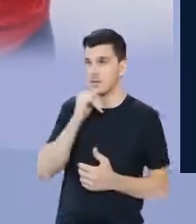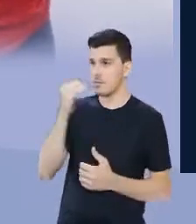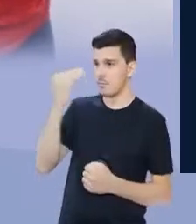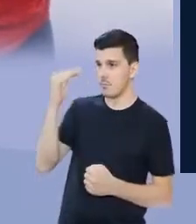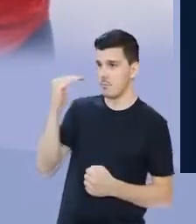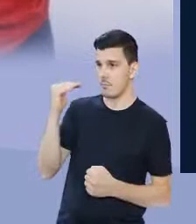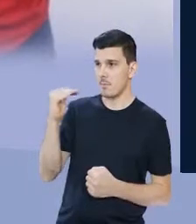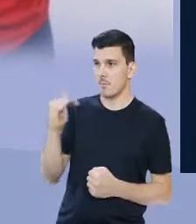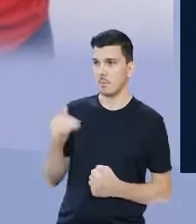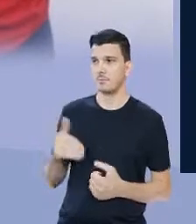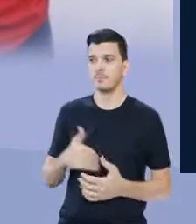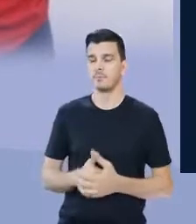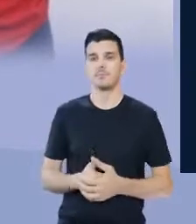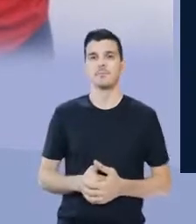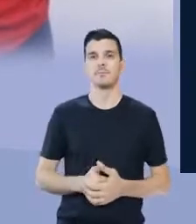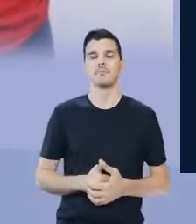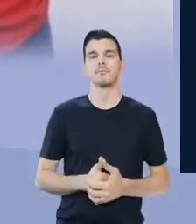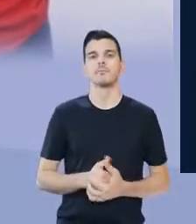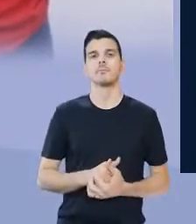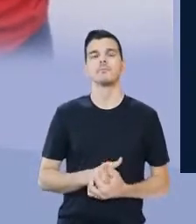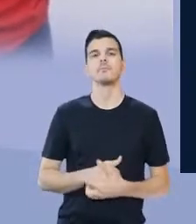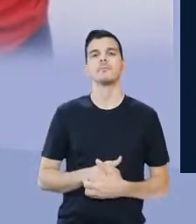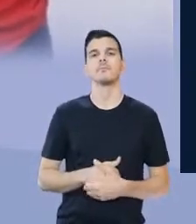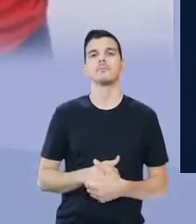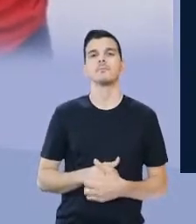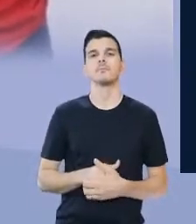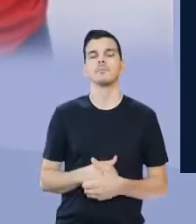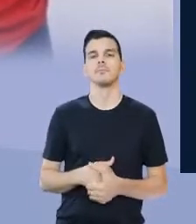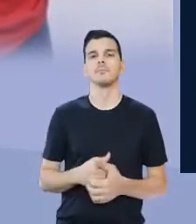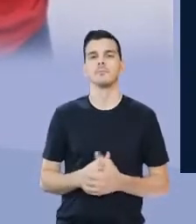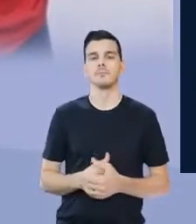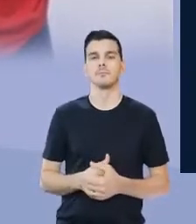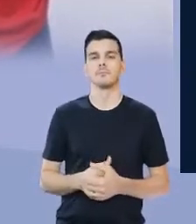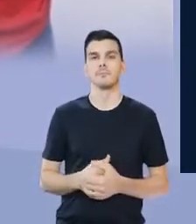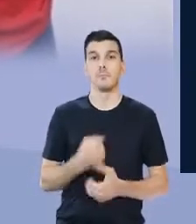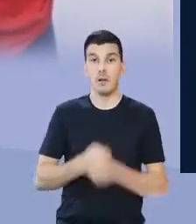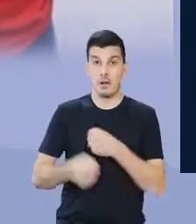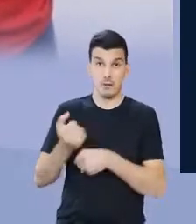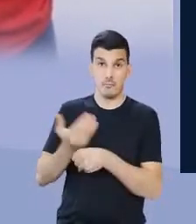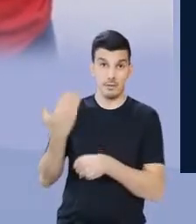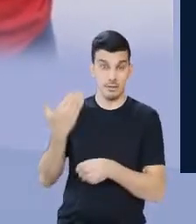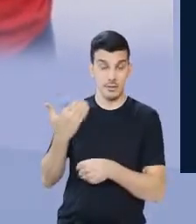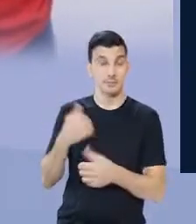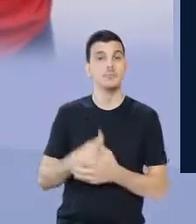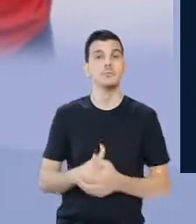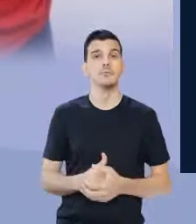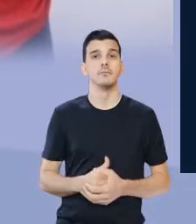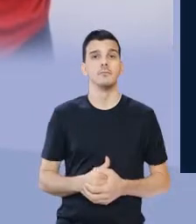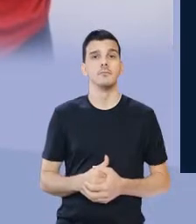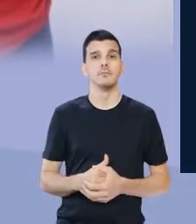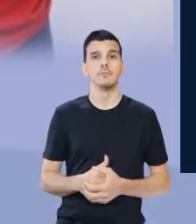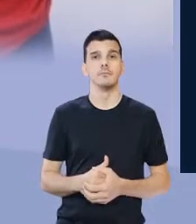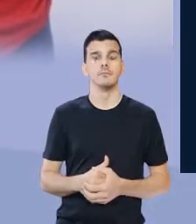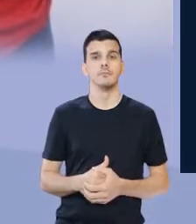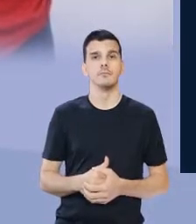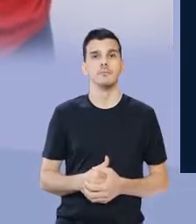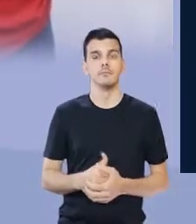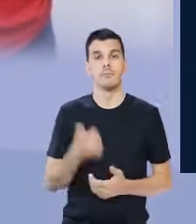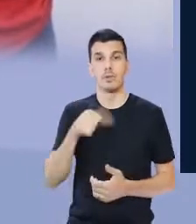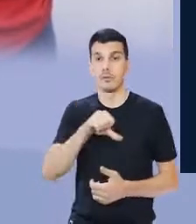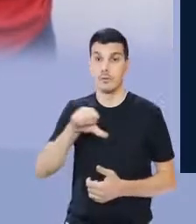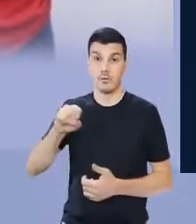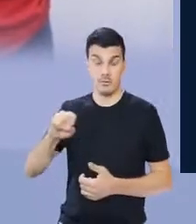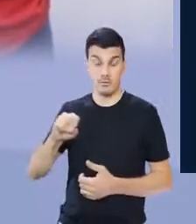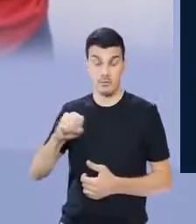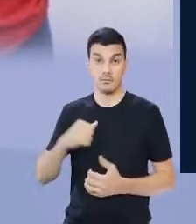estão em vermelho. Por exemplo, I studied Japanese last year. She worked for the company in 1998. Então,